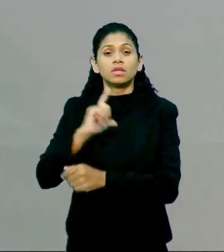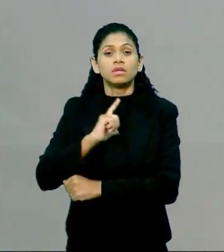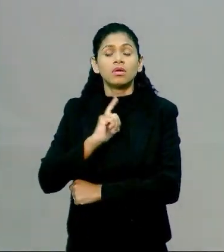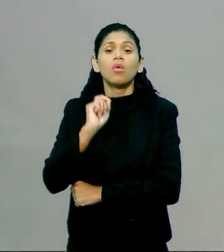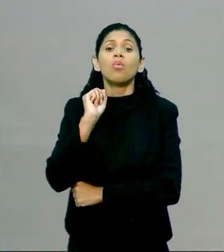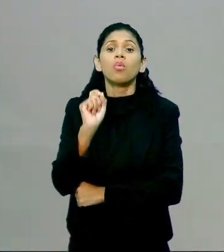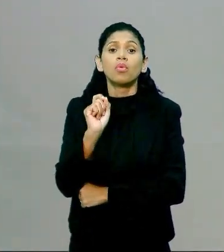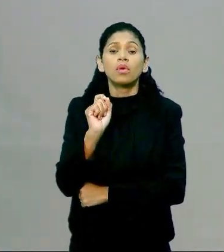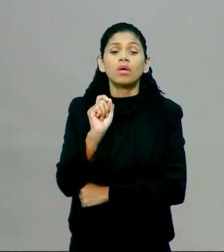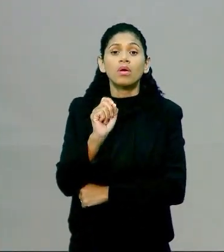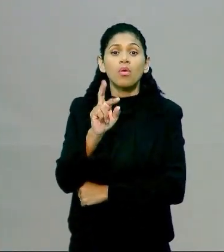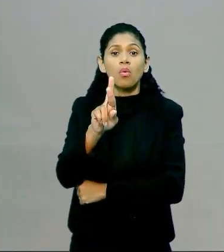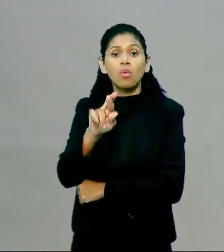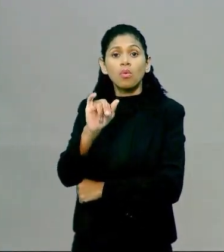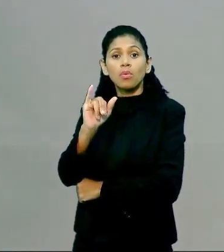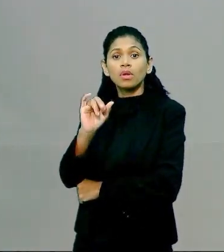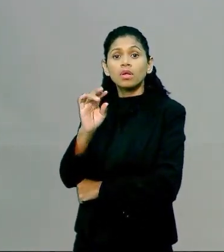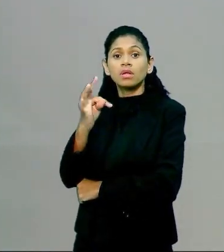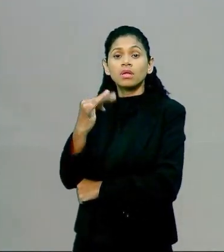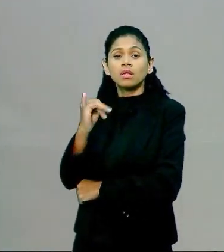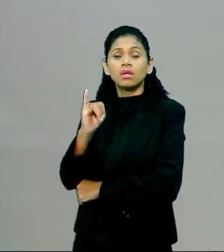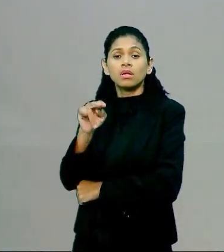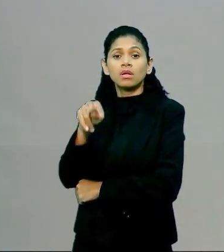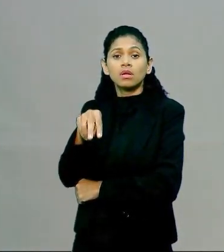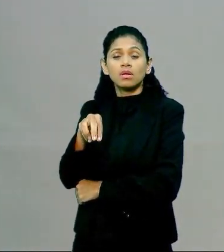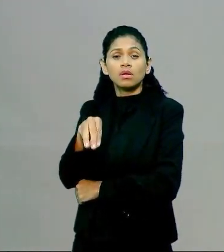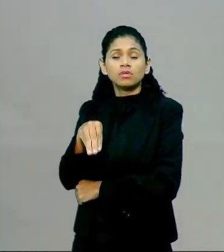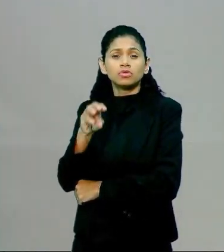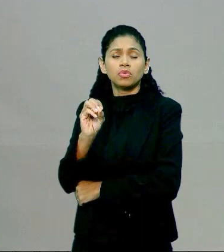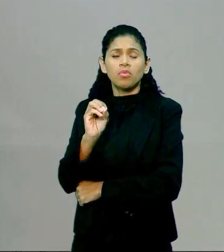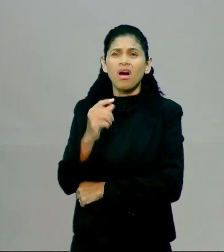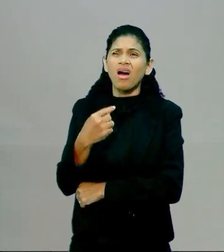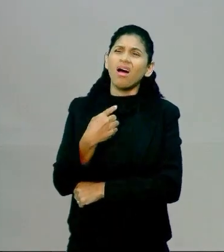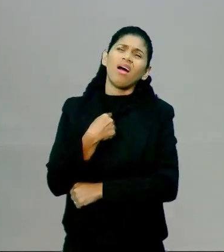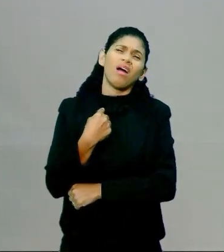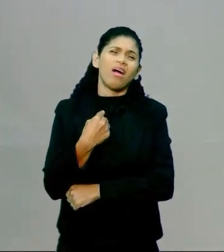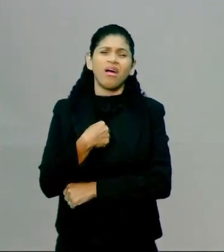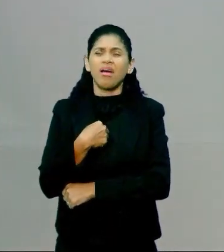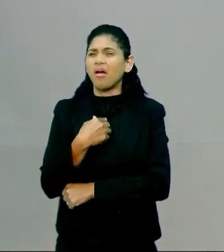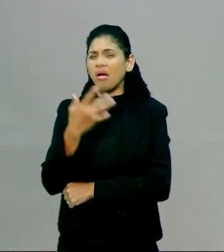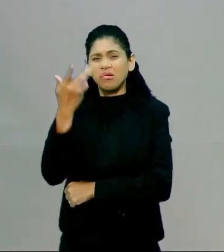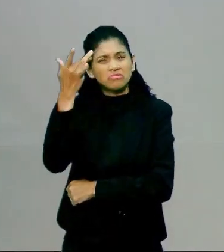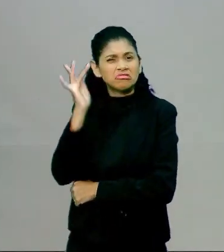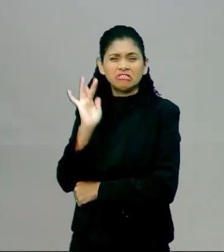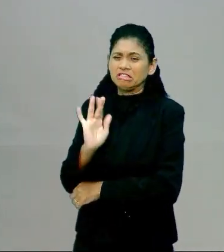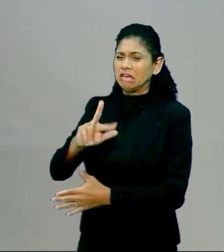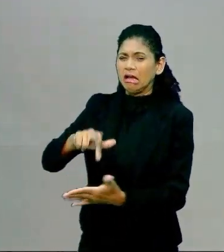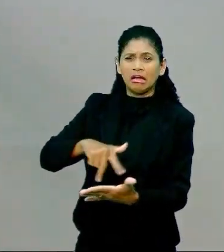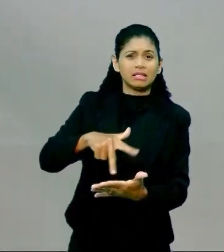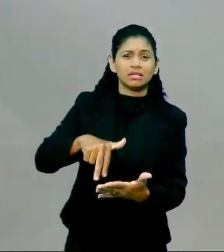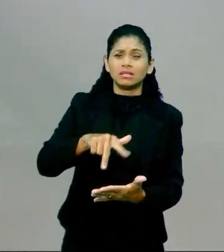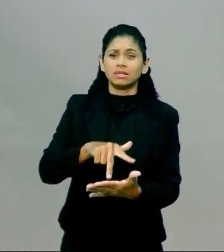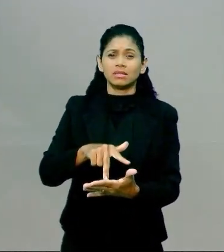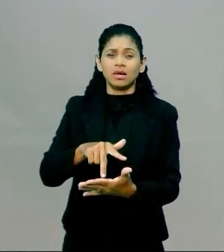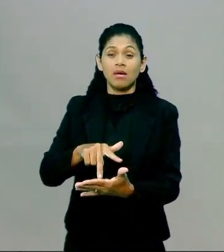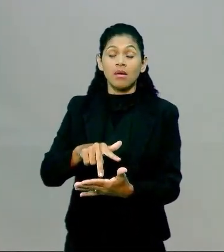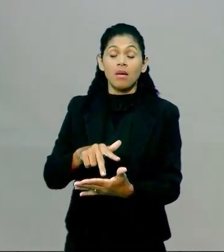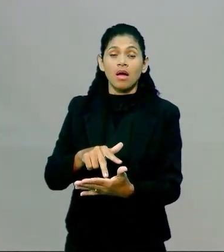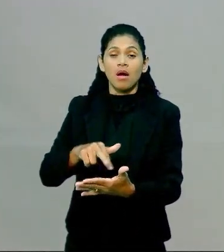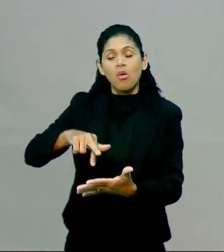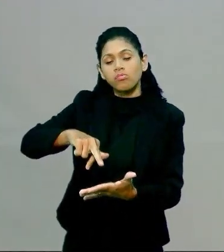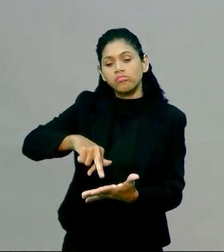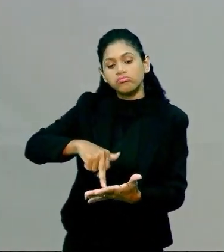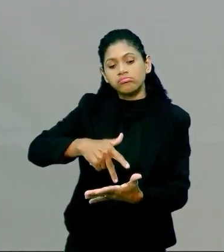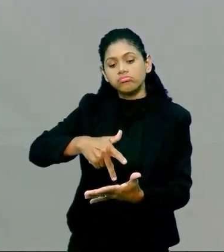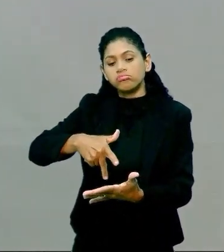O ritmo. Porque tem gente que não sabe, não sei dançar e tal. Mas aqui, ó, é um para lá, um para cá e depois é mais rápido.